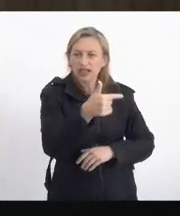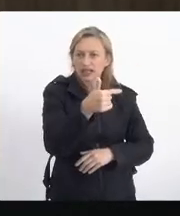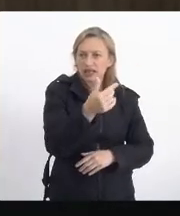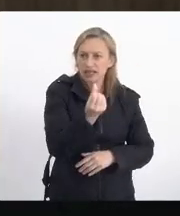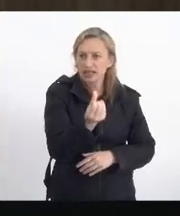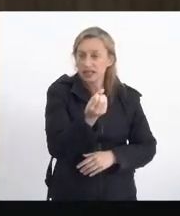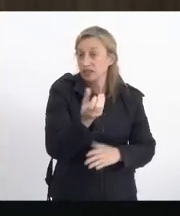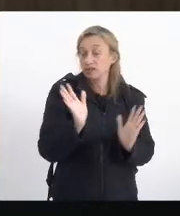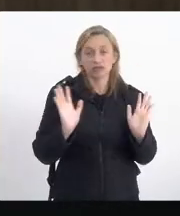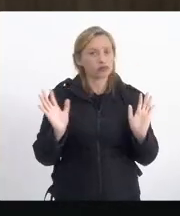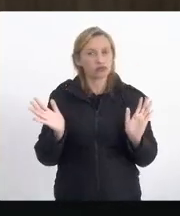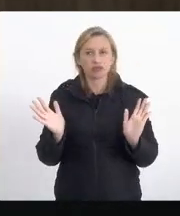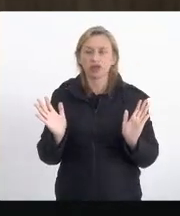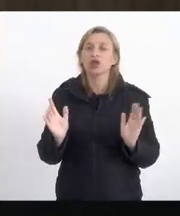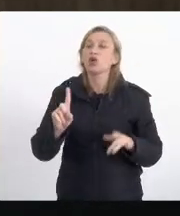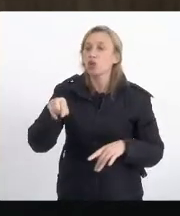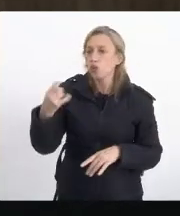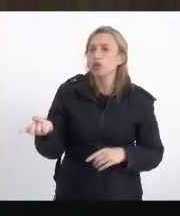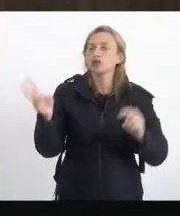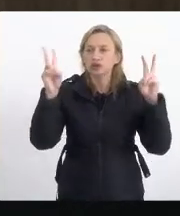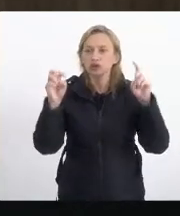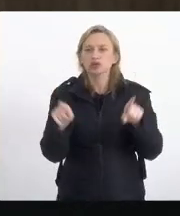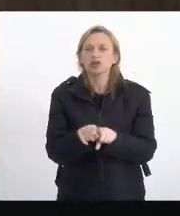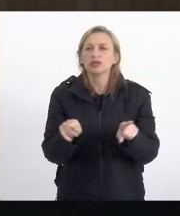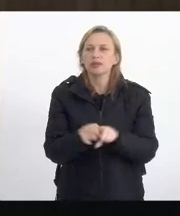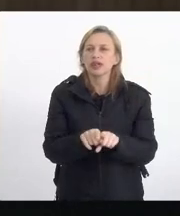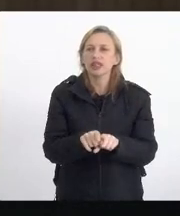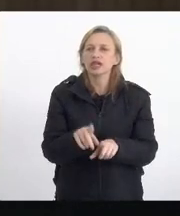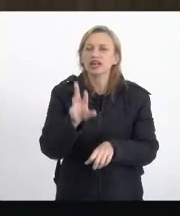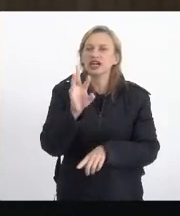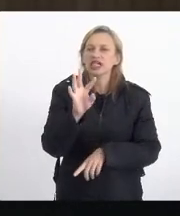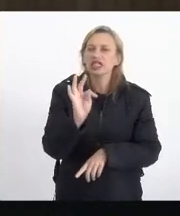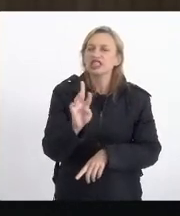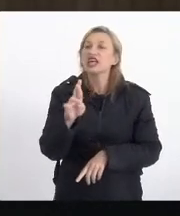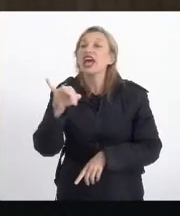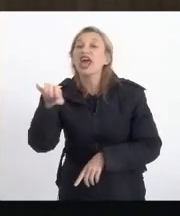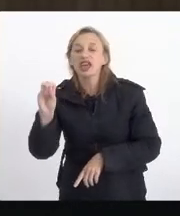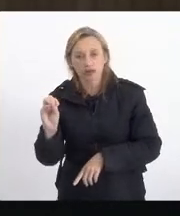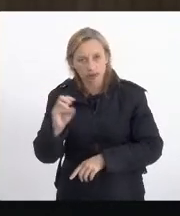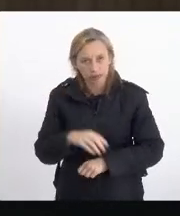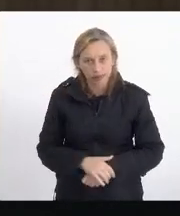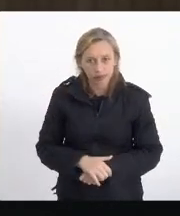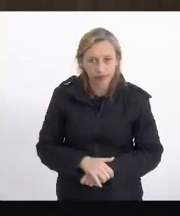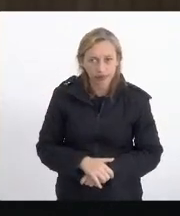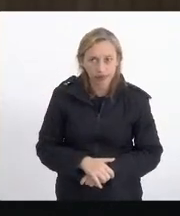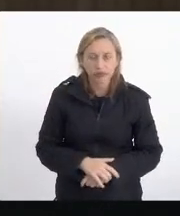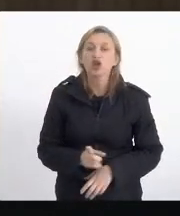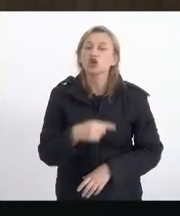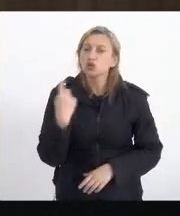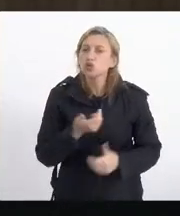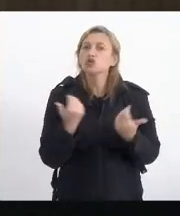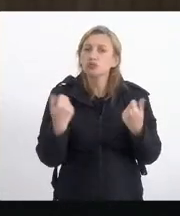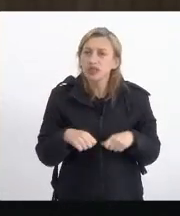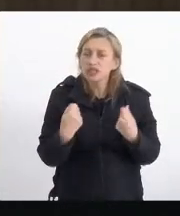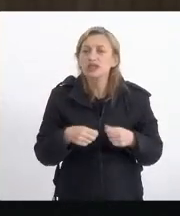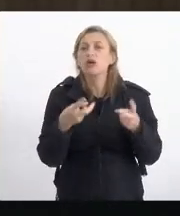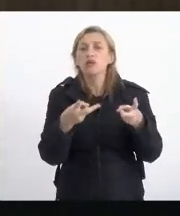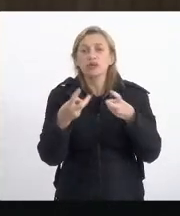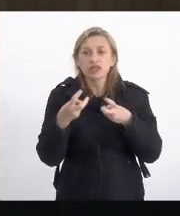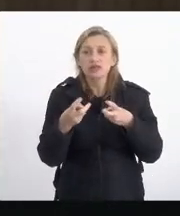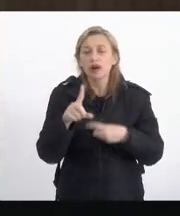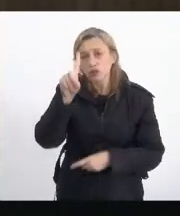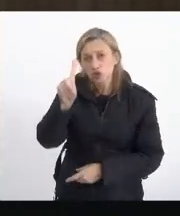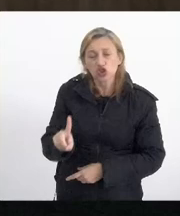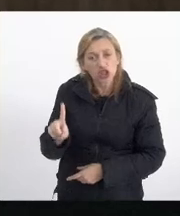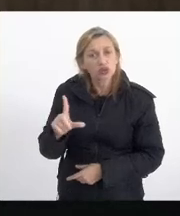ponto importante. Uma outra questão é a questão do triênio, né? Nós precisamos observar que é um